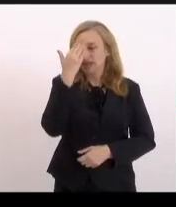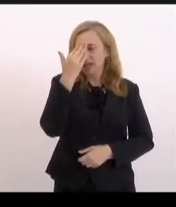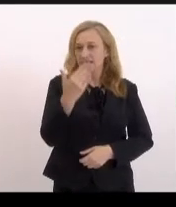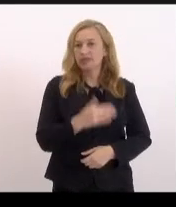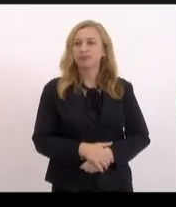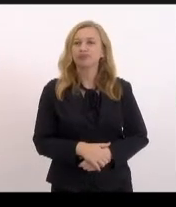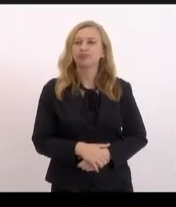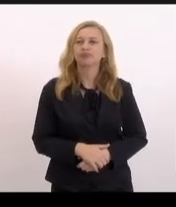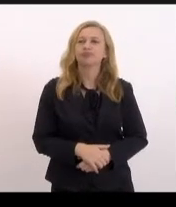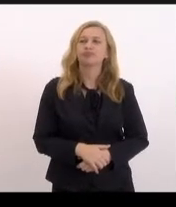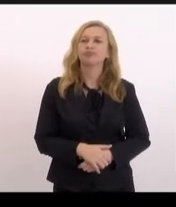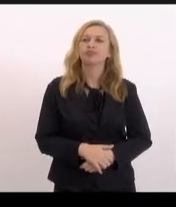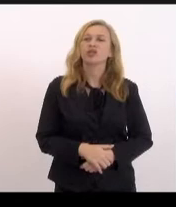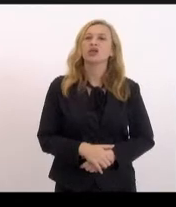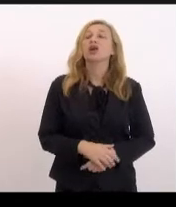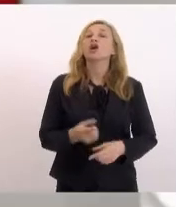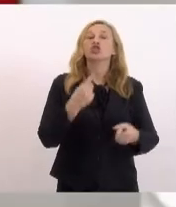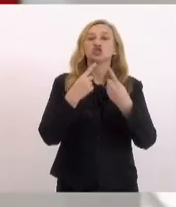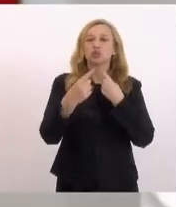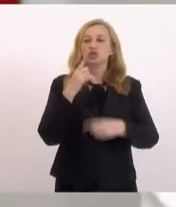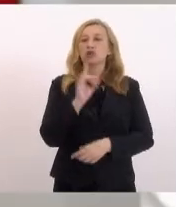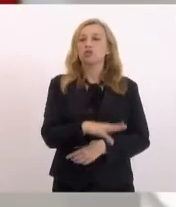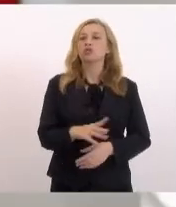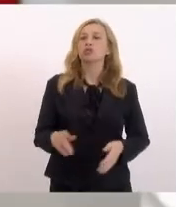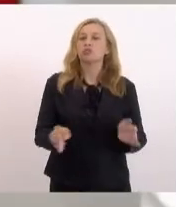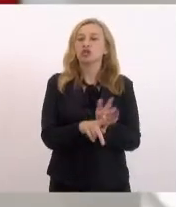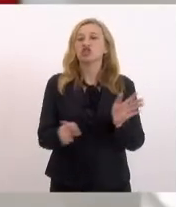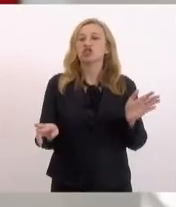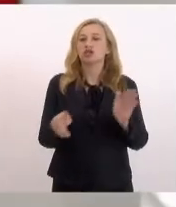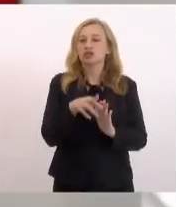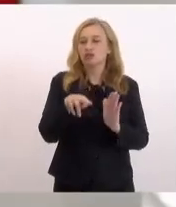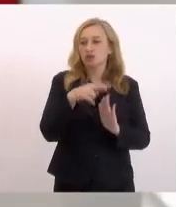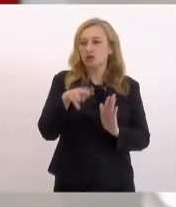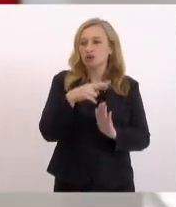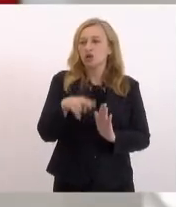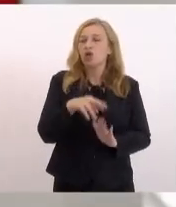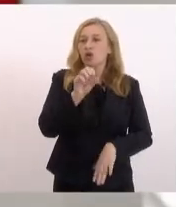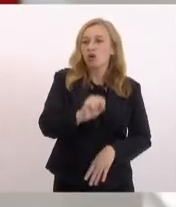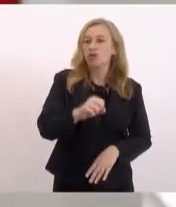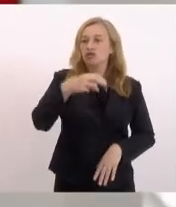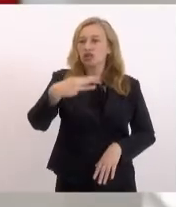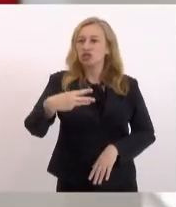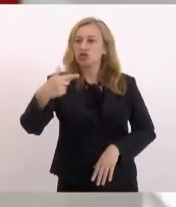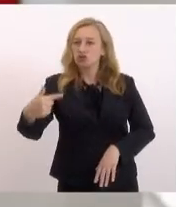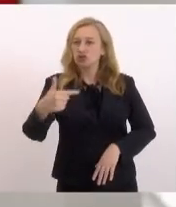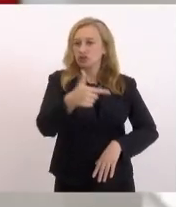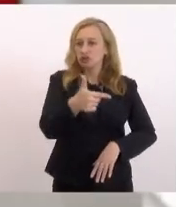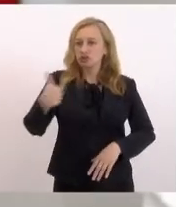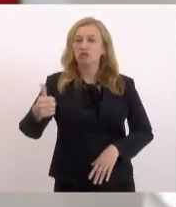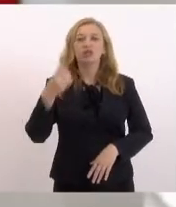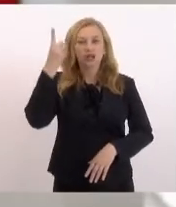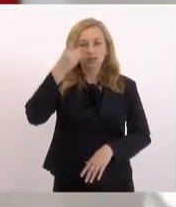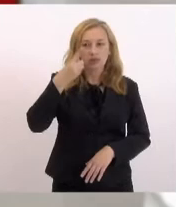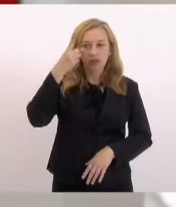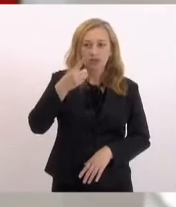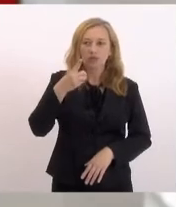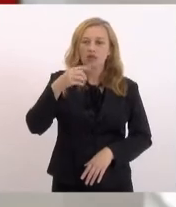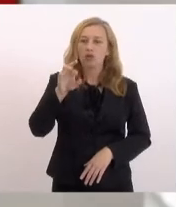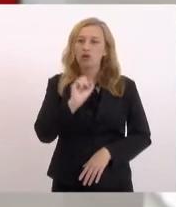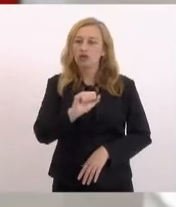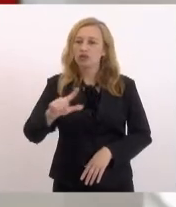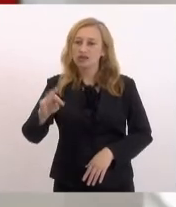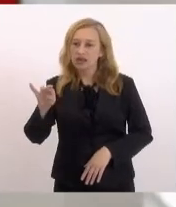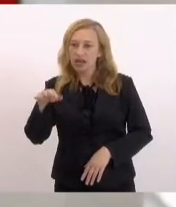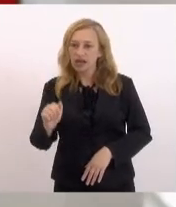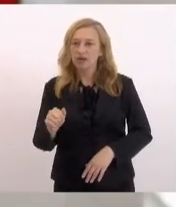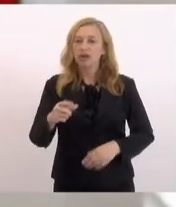Obrigado. Em discussão única, projeto de resolução 832-21, de autoria dos deputados Coronel Salema e Anderson Moraes, que